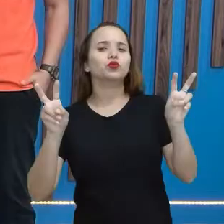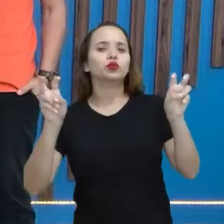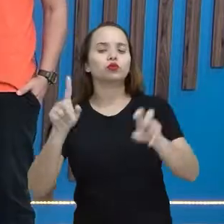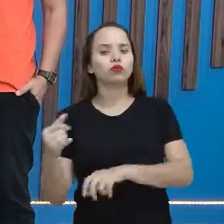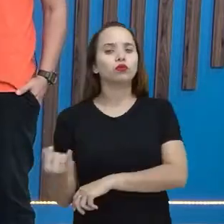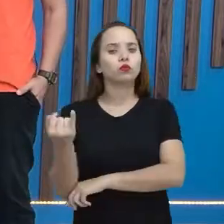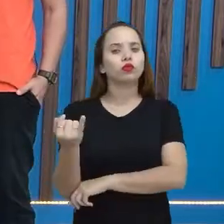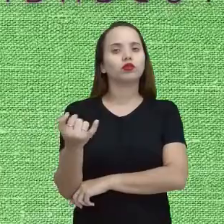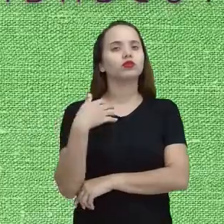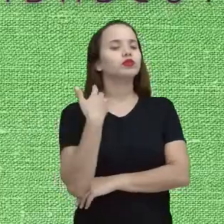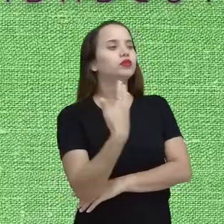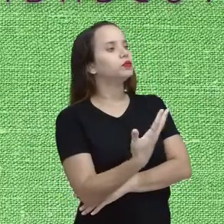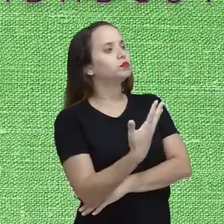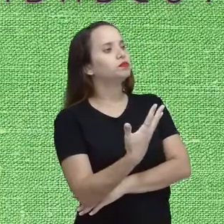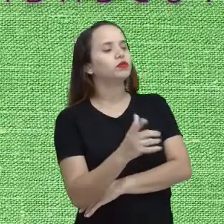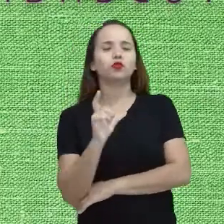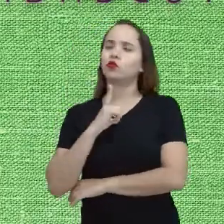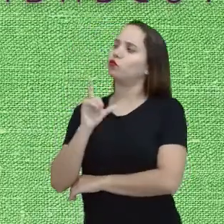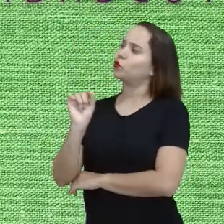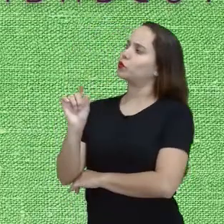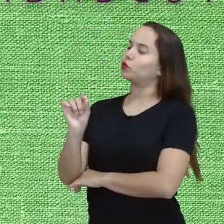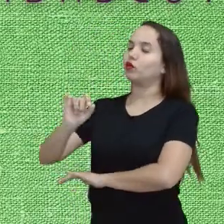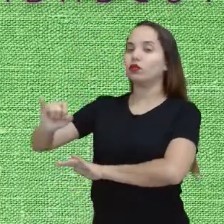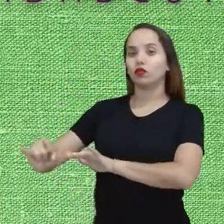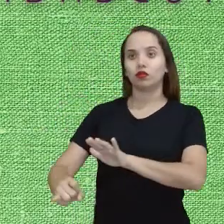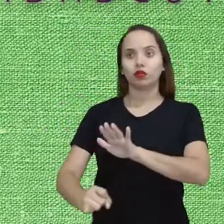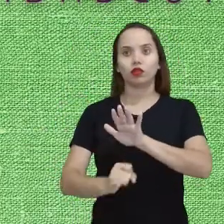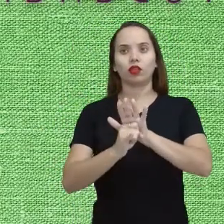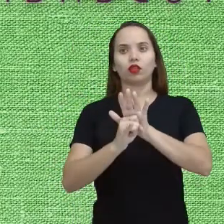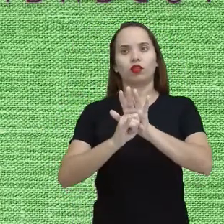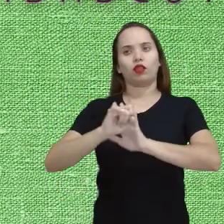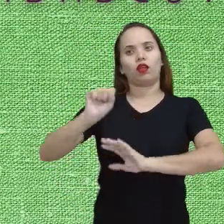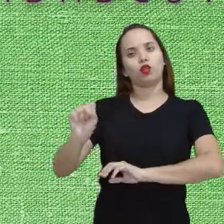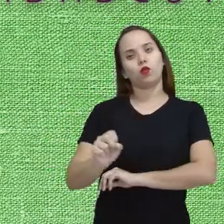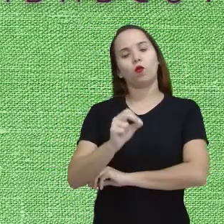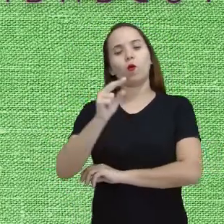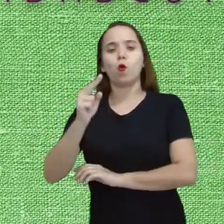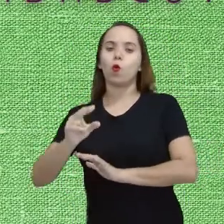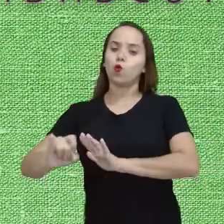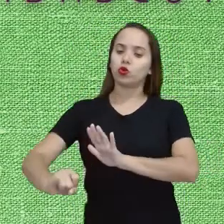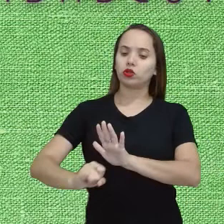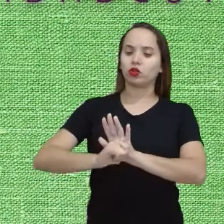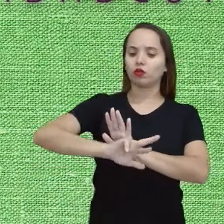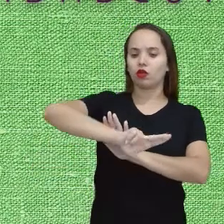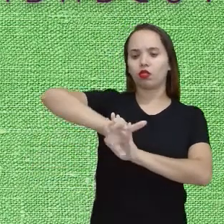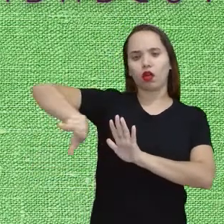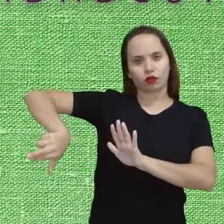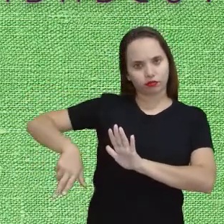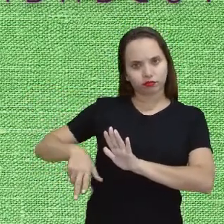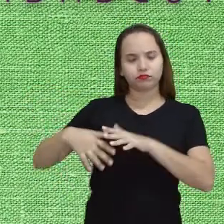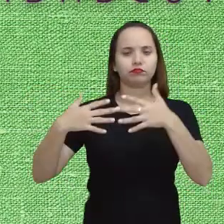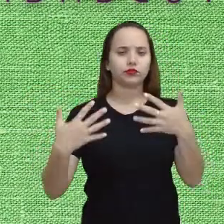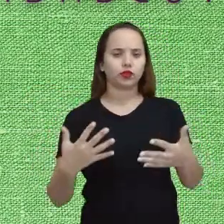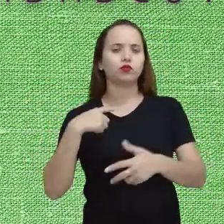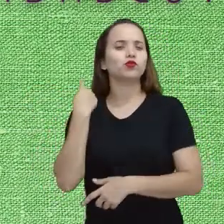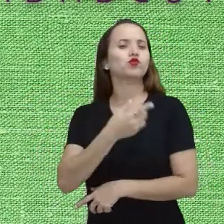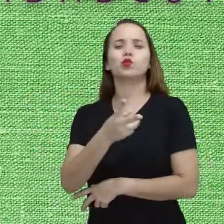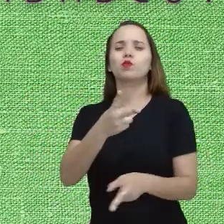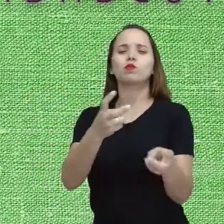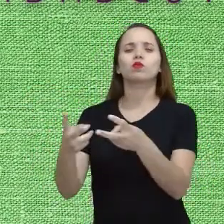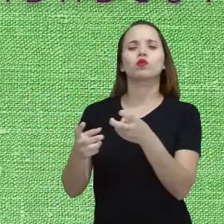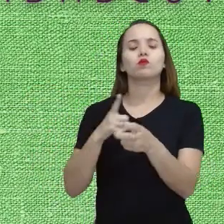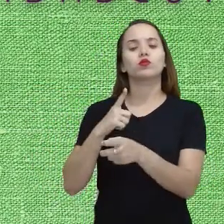importante. E aí? Que foi o quê? Identidade ou identidades. Então a gente viu que existem,